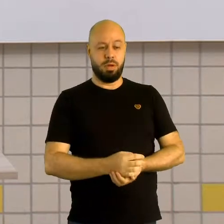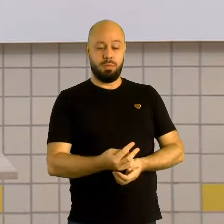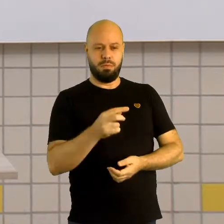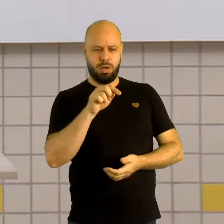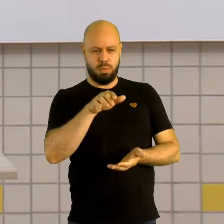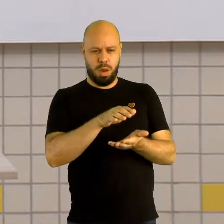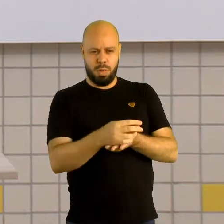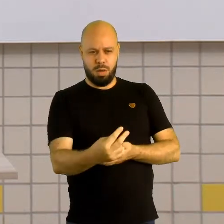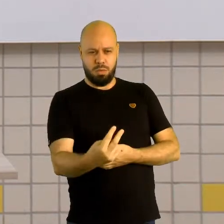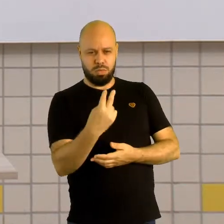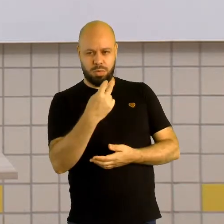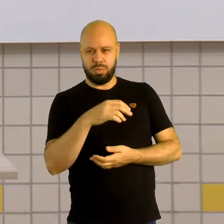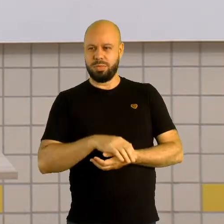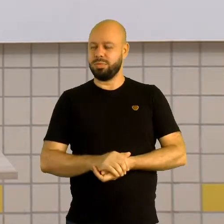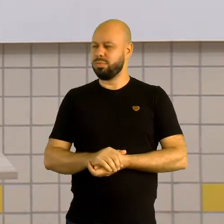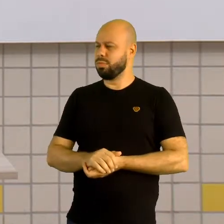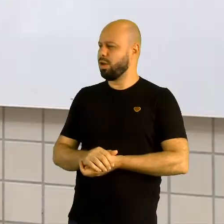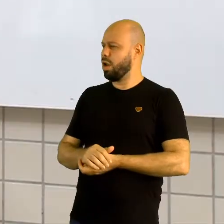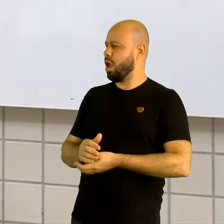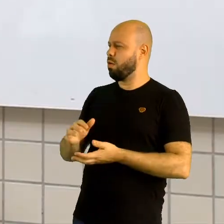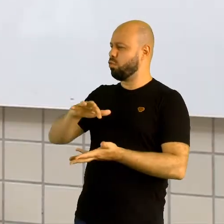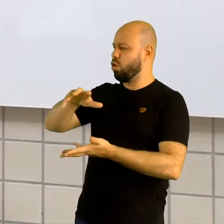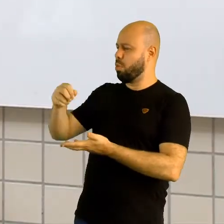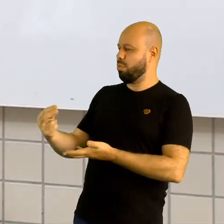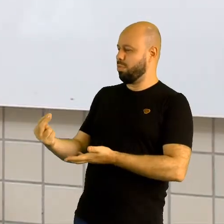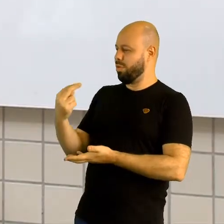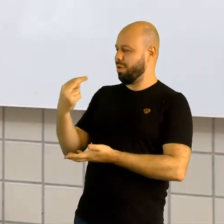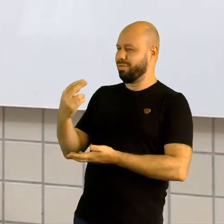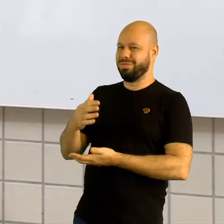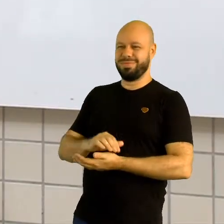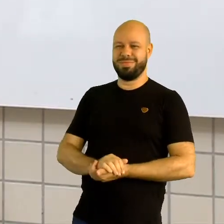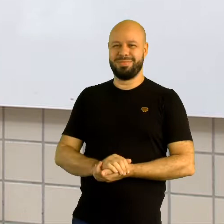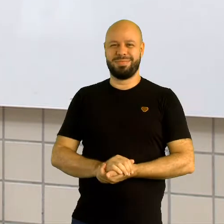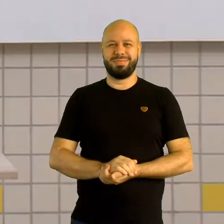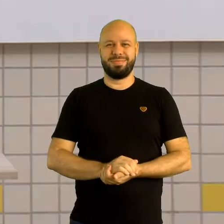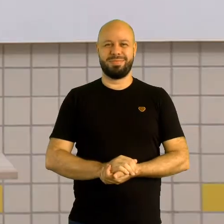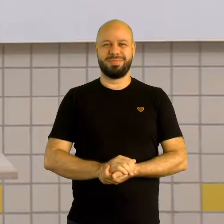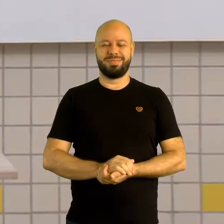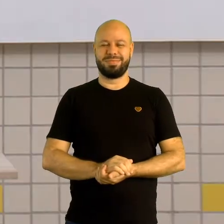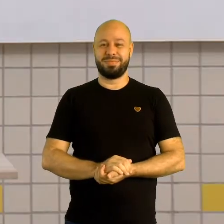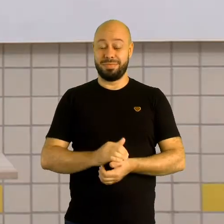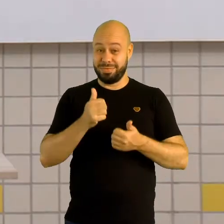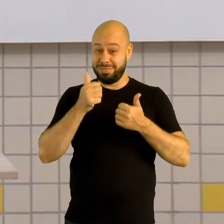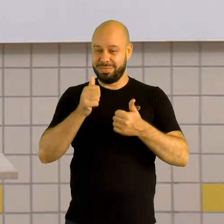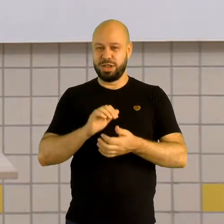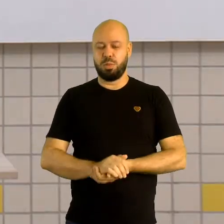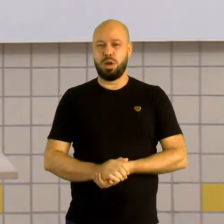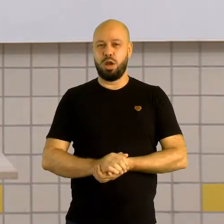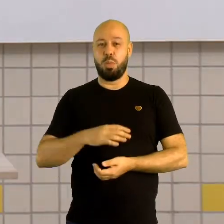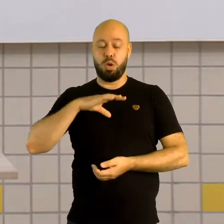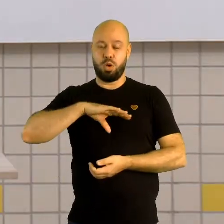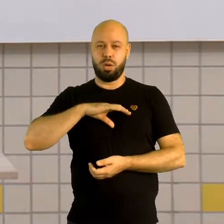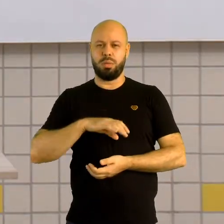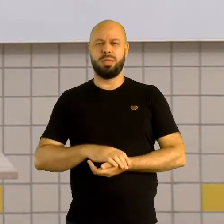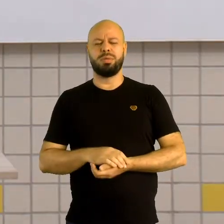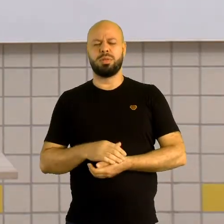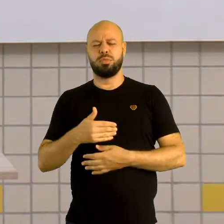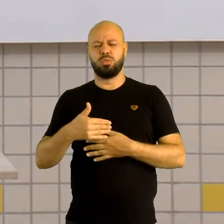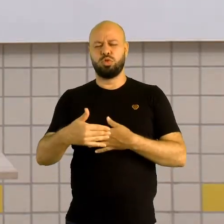It's recording here, it's recording there. All right? Today we are going to